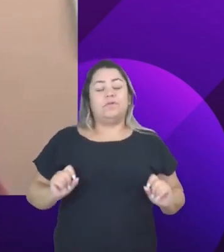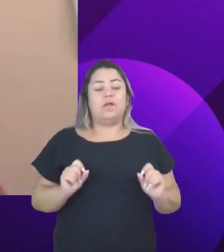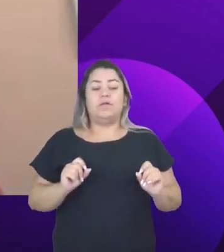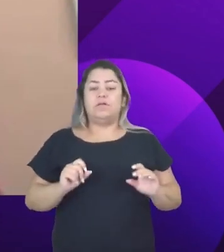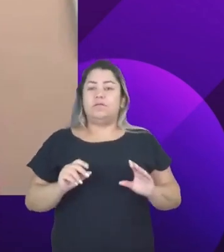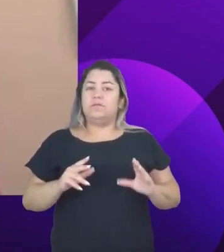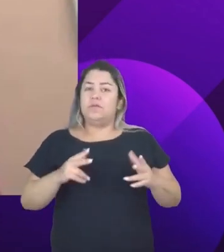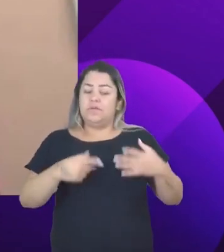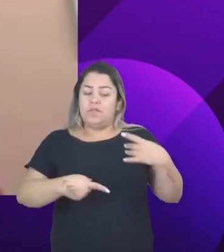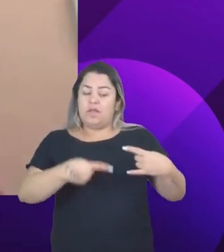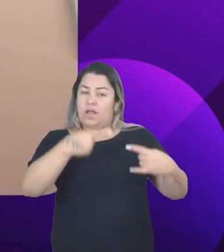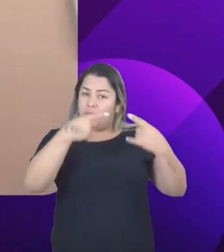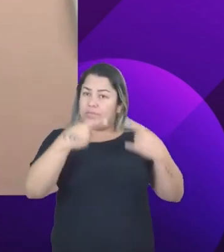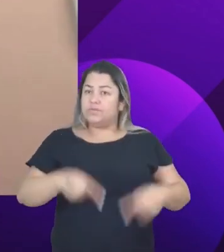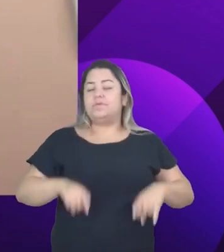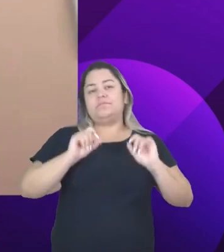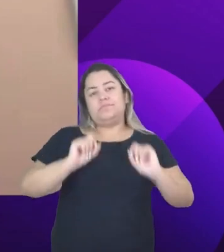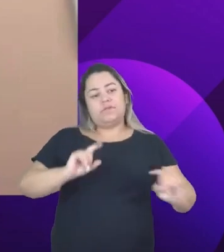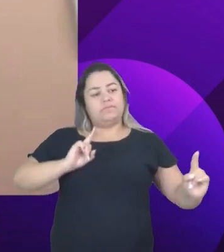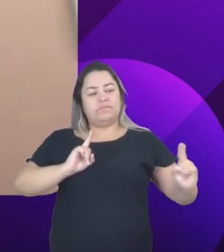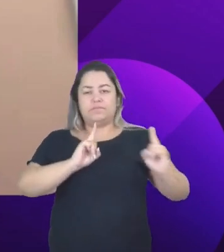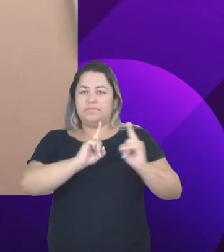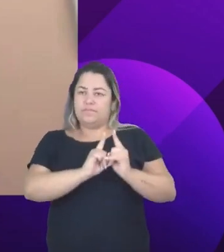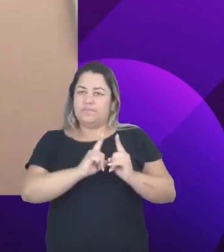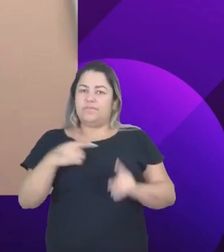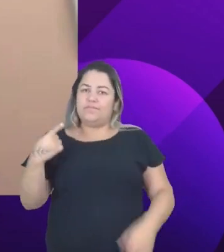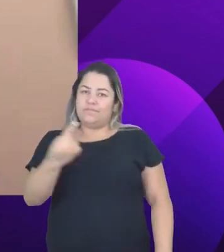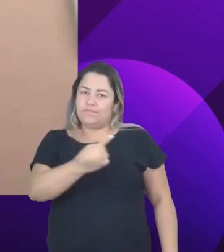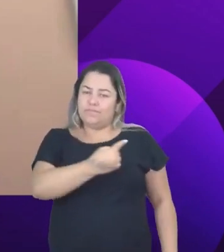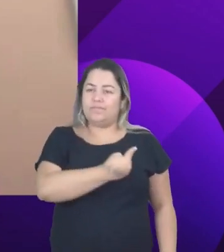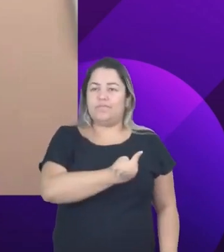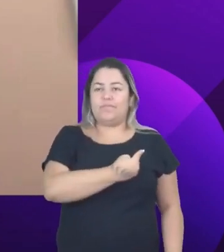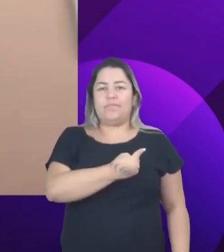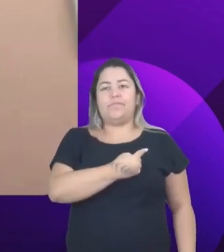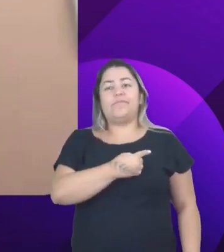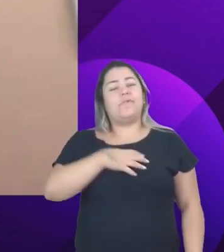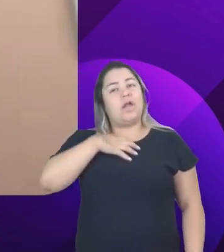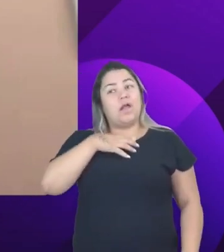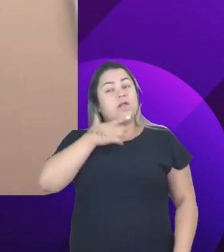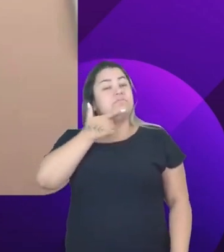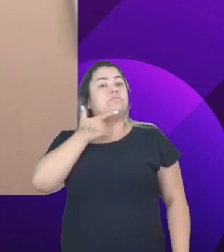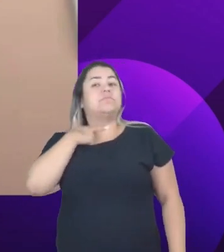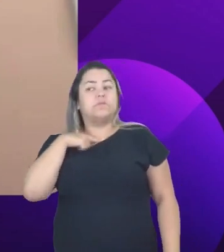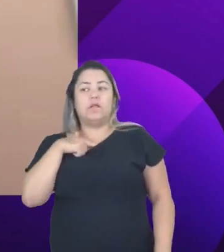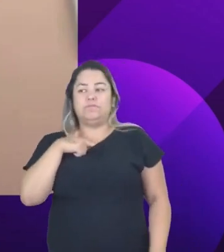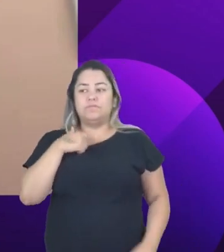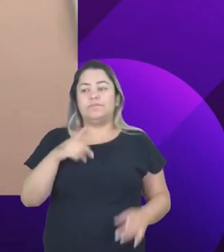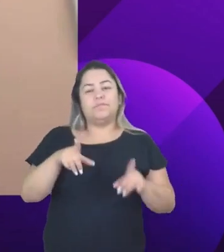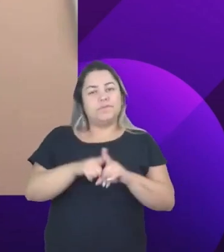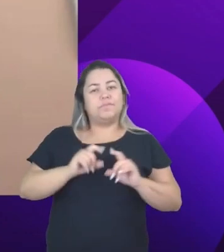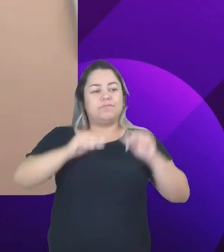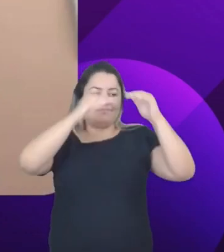transversalidade da política que atenda aos nossos anseios e, principalmente,